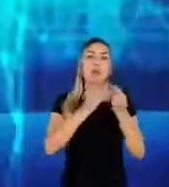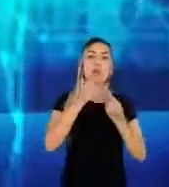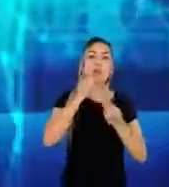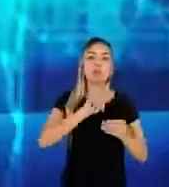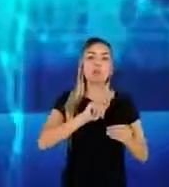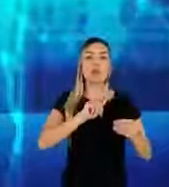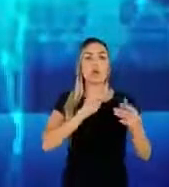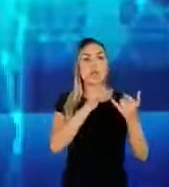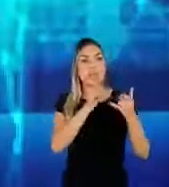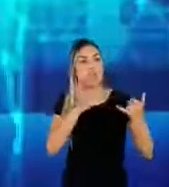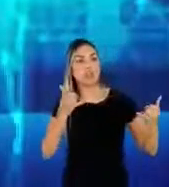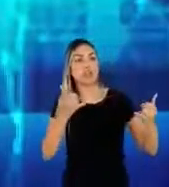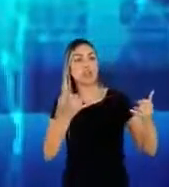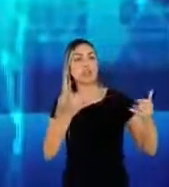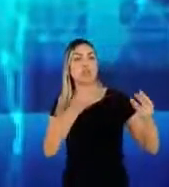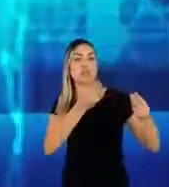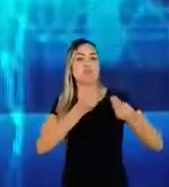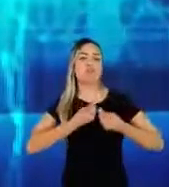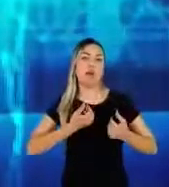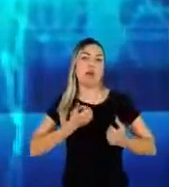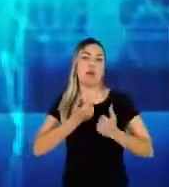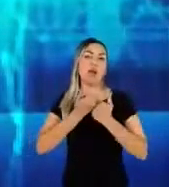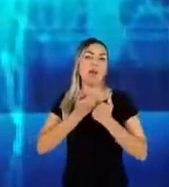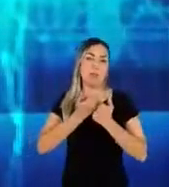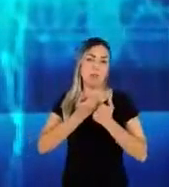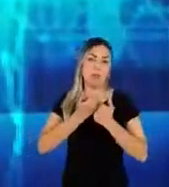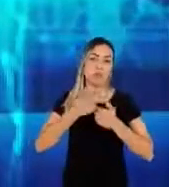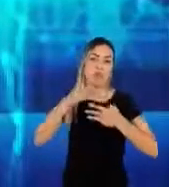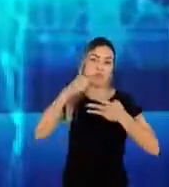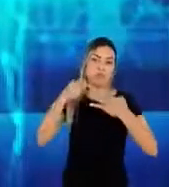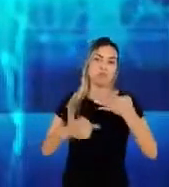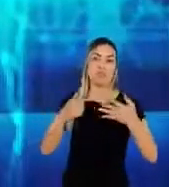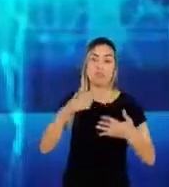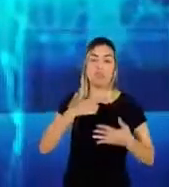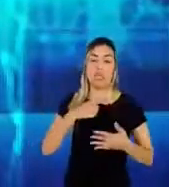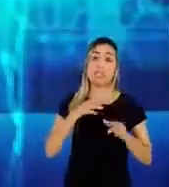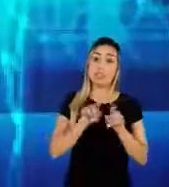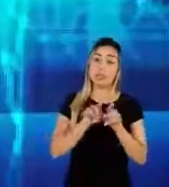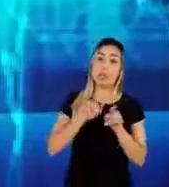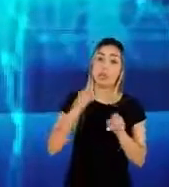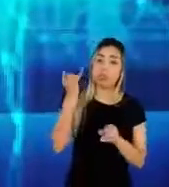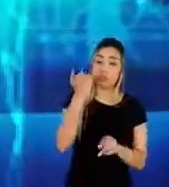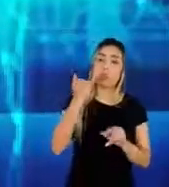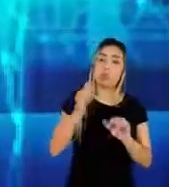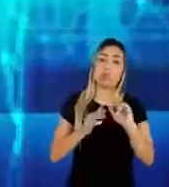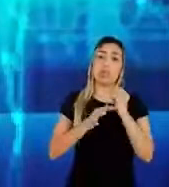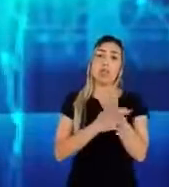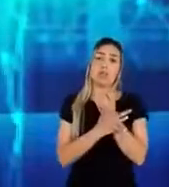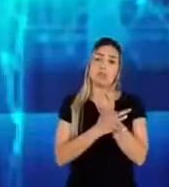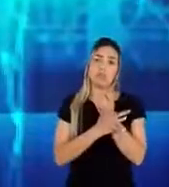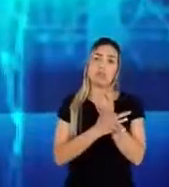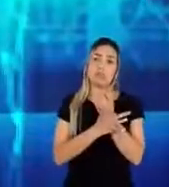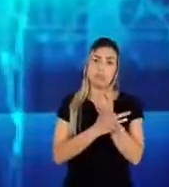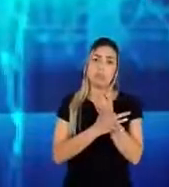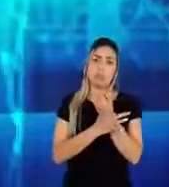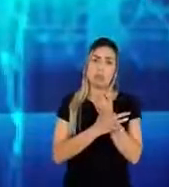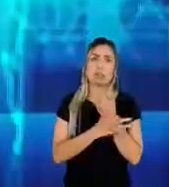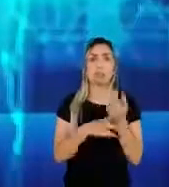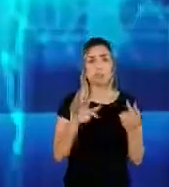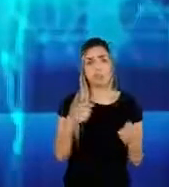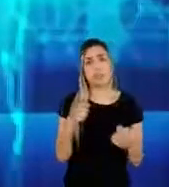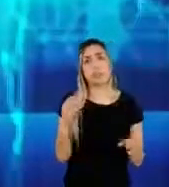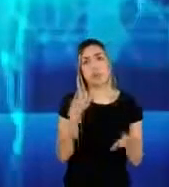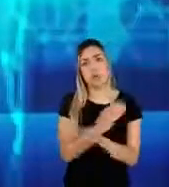por meio de indicadores. Outro ponto importante é a questão das garantias. Essas transações têm que ter respaldo em garantias.